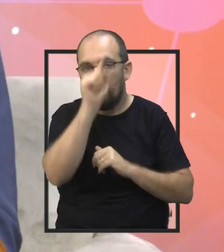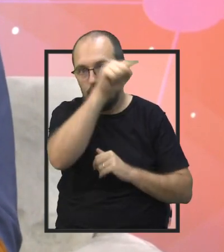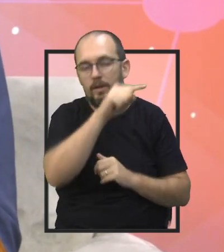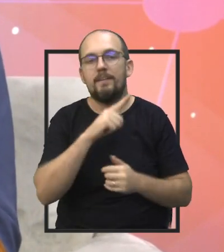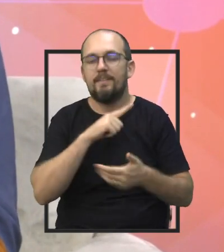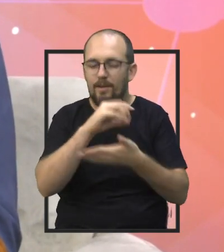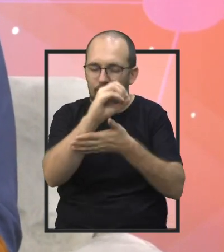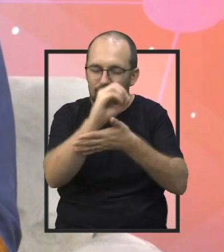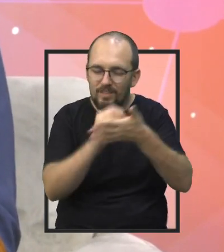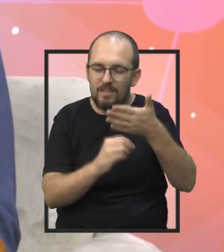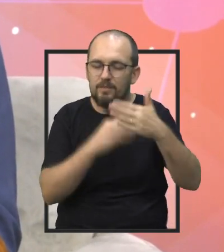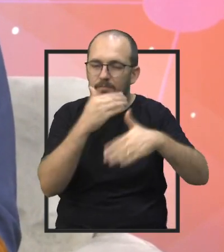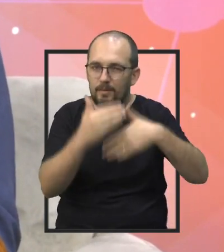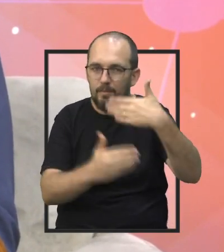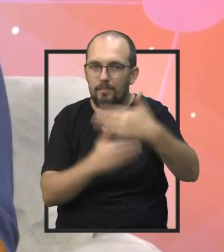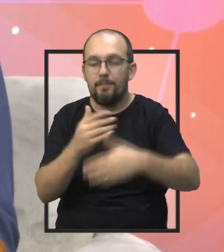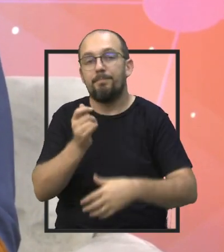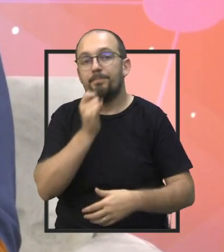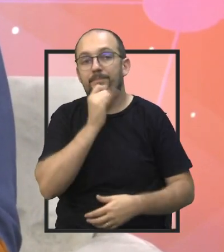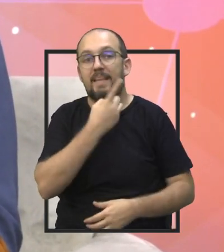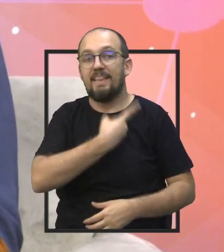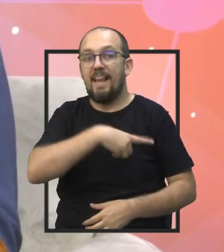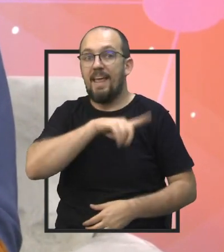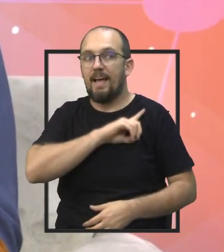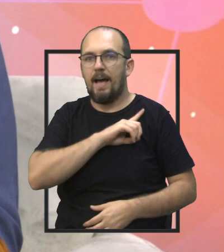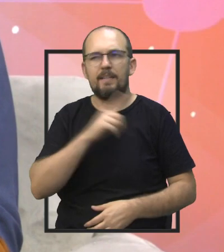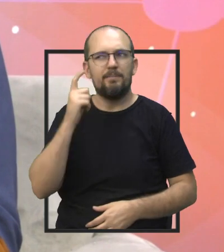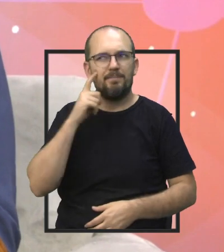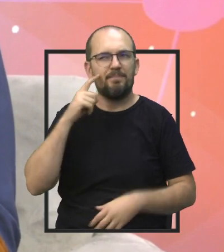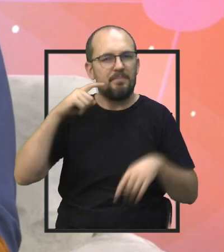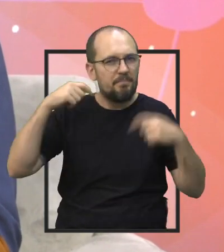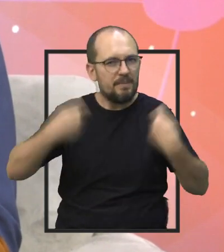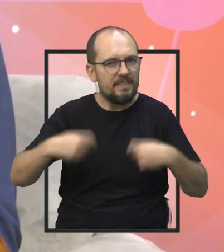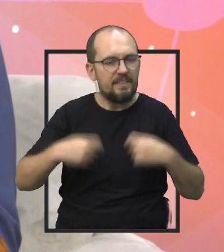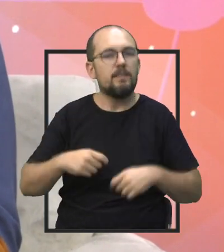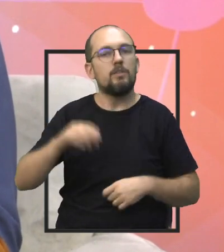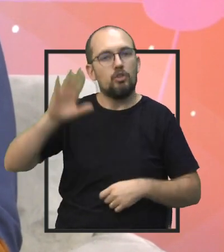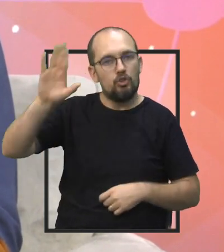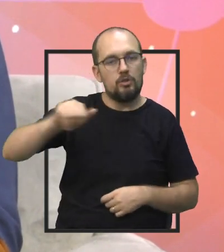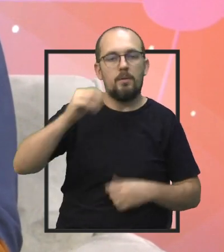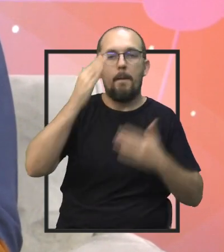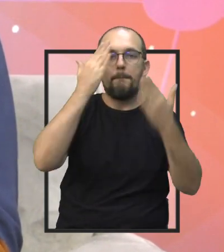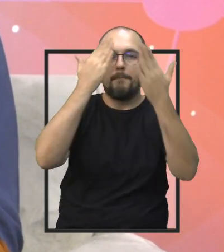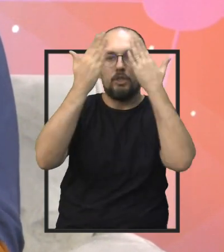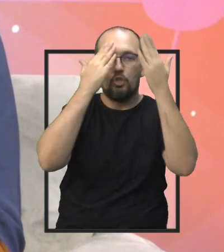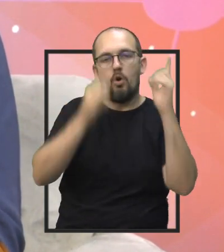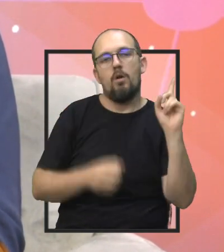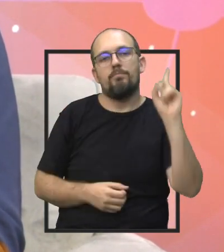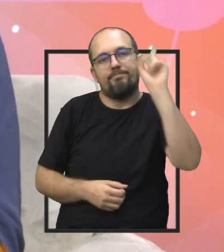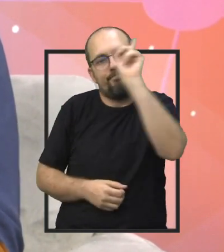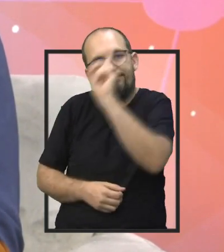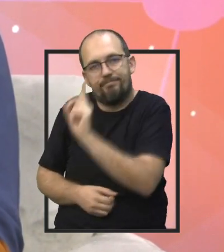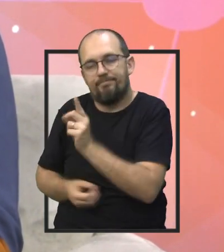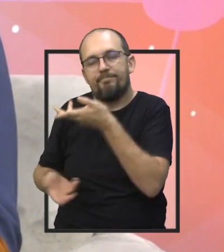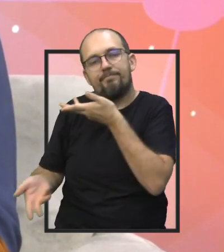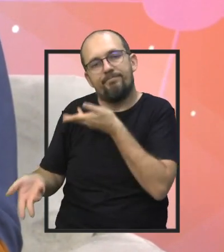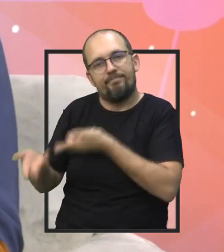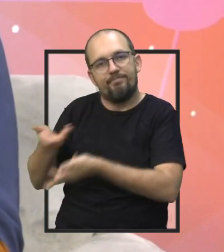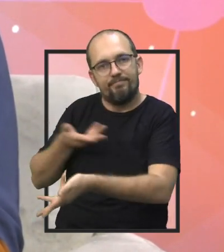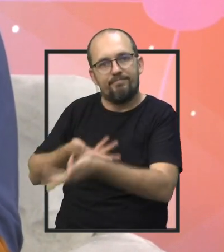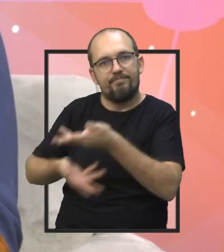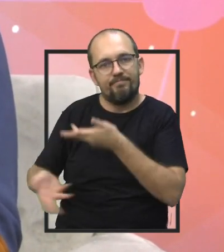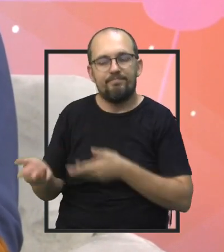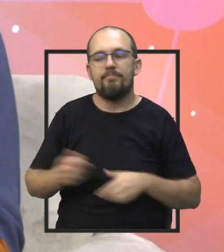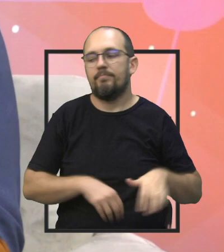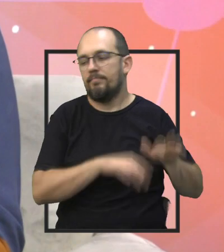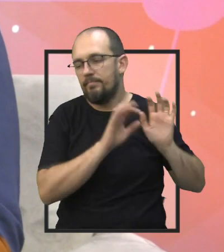oficiado nesse sentido. Quando a delegada entende necessário, a psicóloga faz essa escuta, onde vira